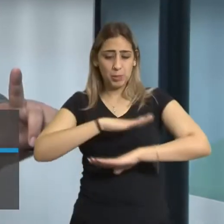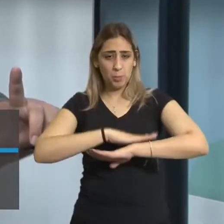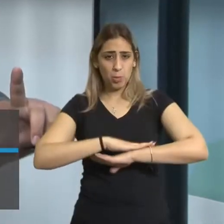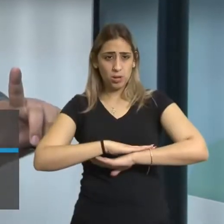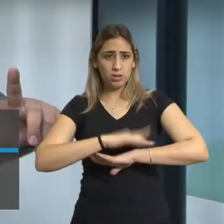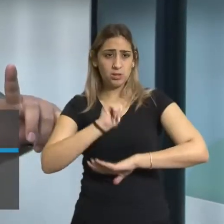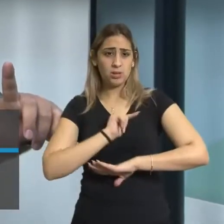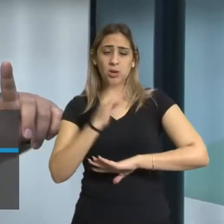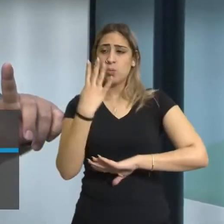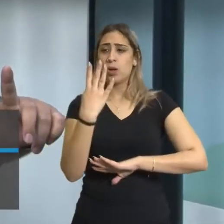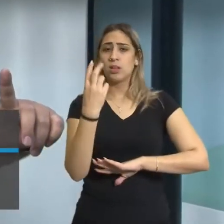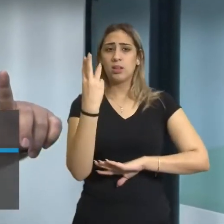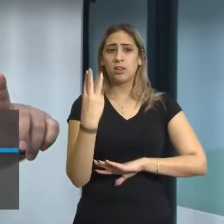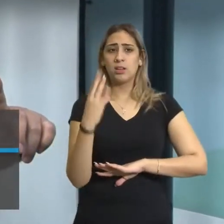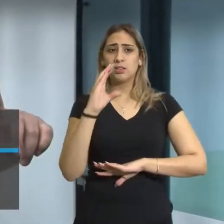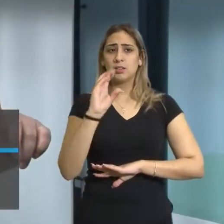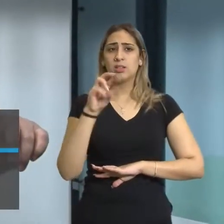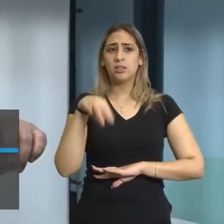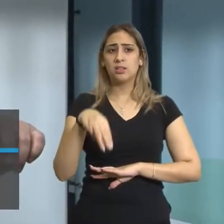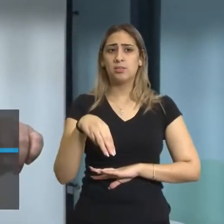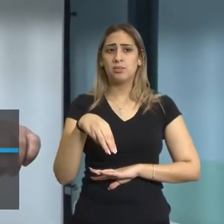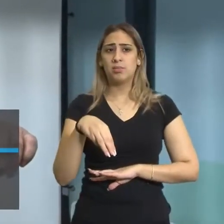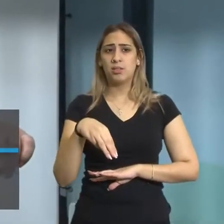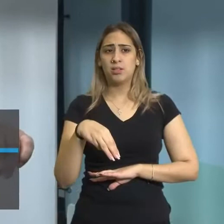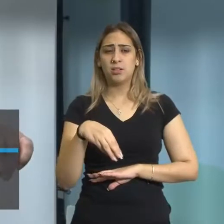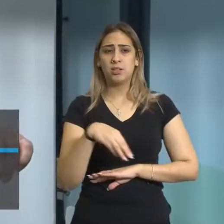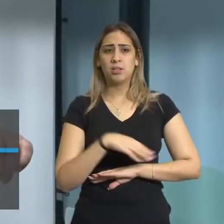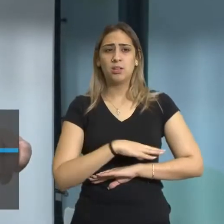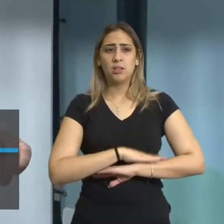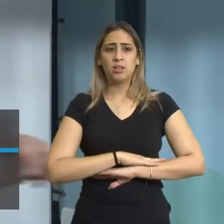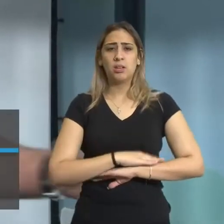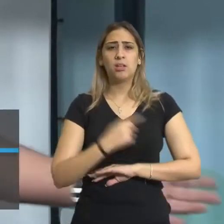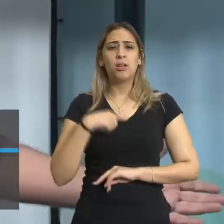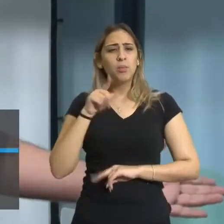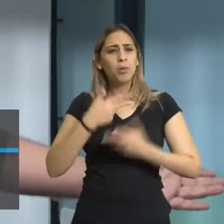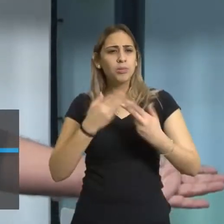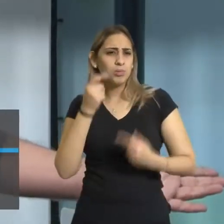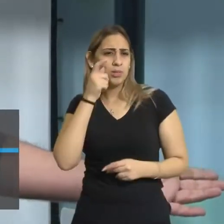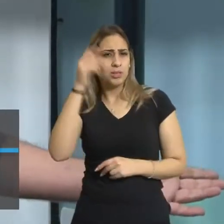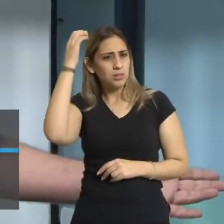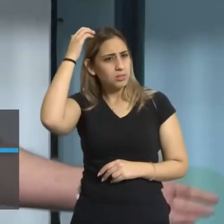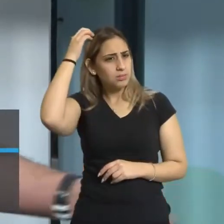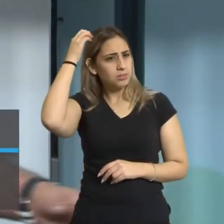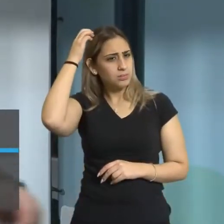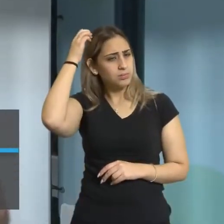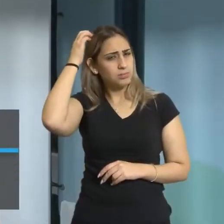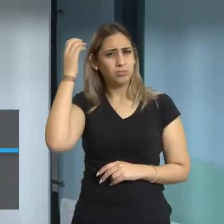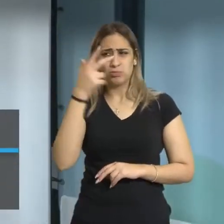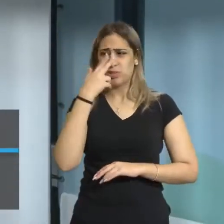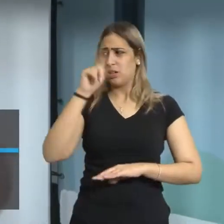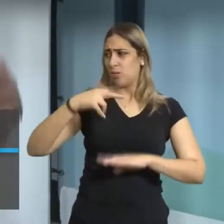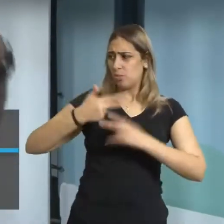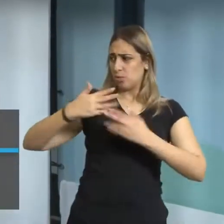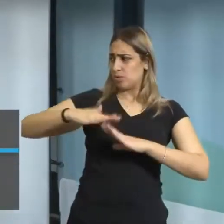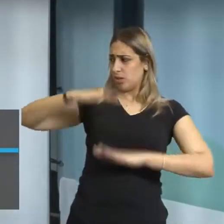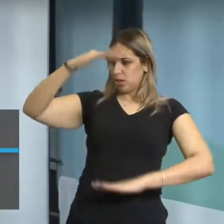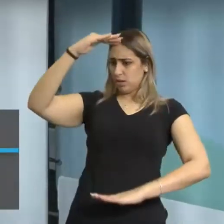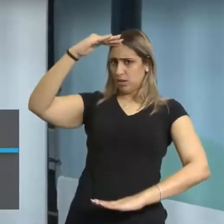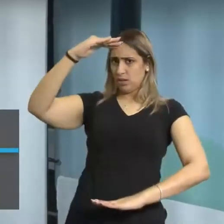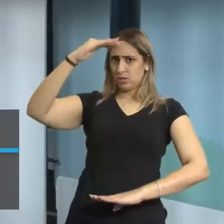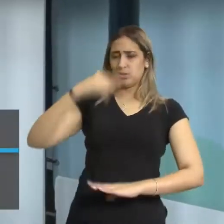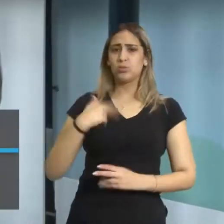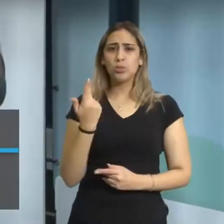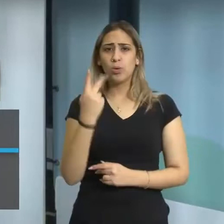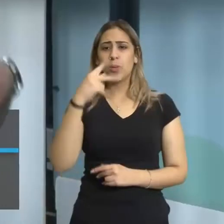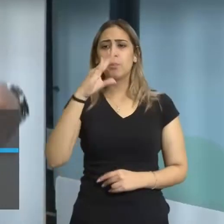43 cm ela é desse tamanho assim mais ou menos que é uma coisa também interessante gente acho que é um quadro gigante né já Guernica de Picasso